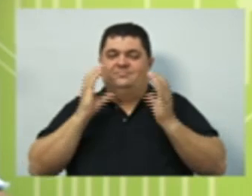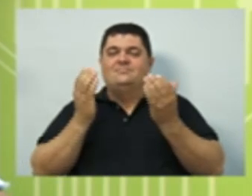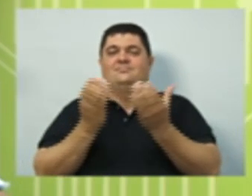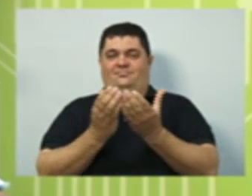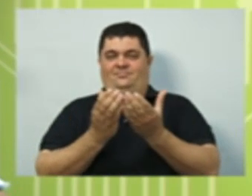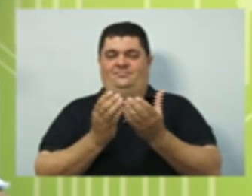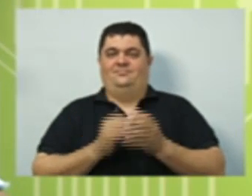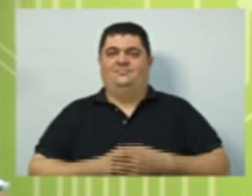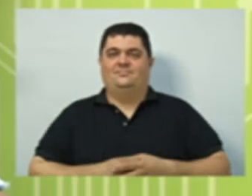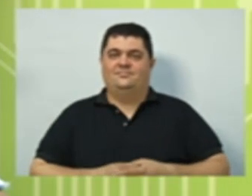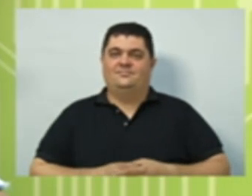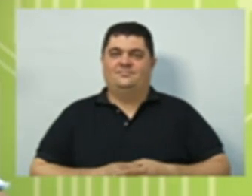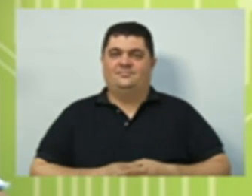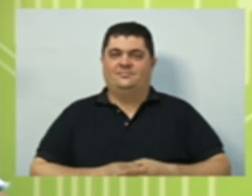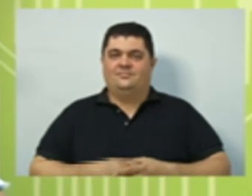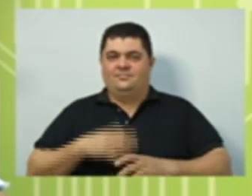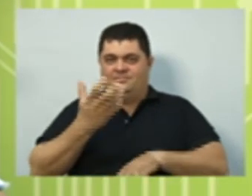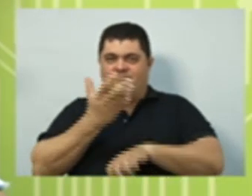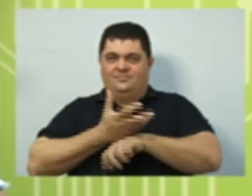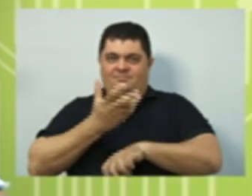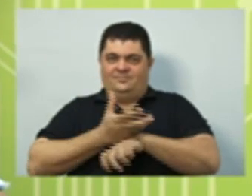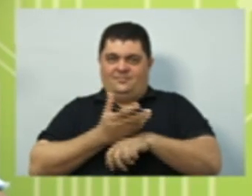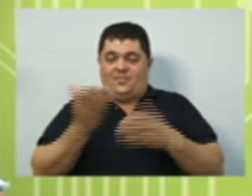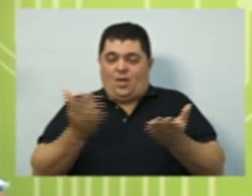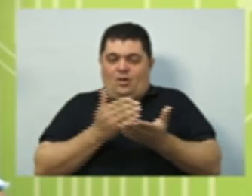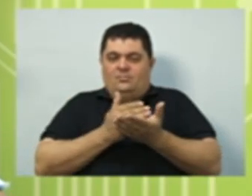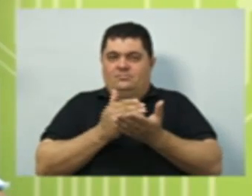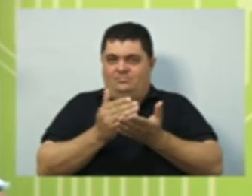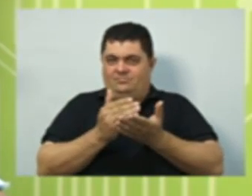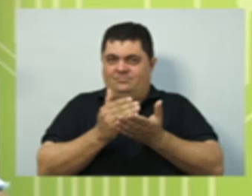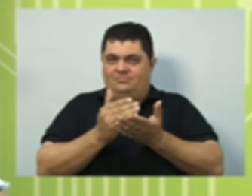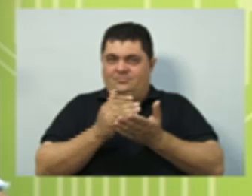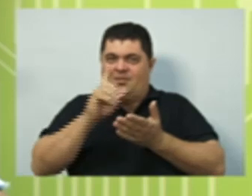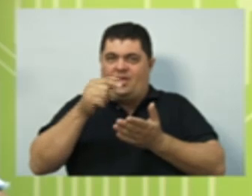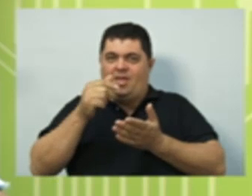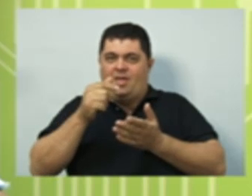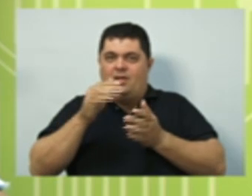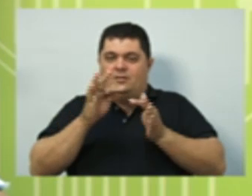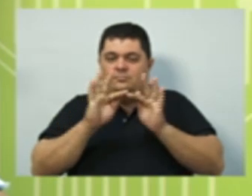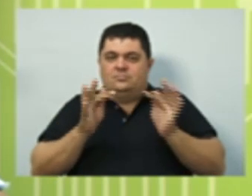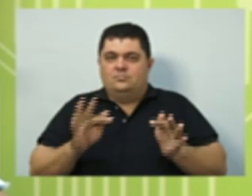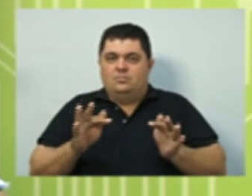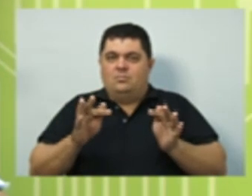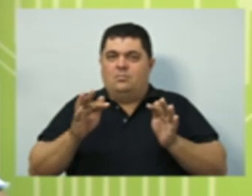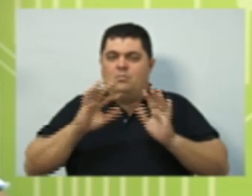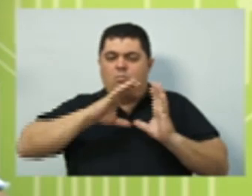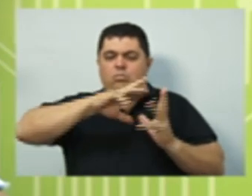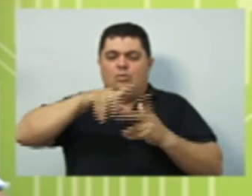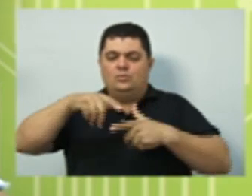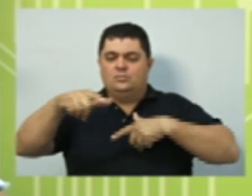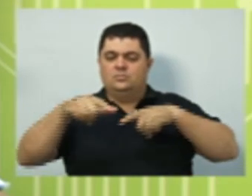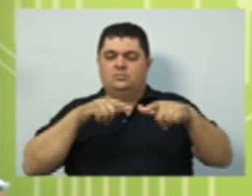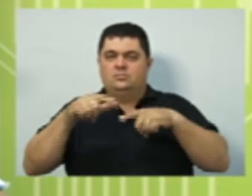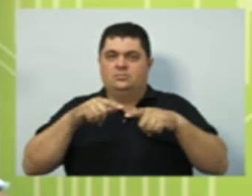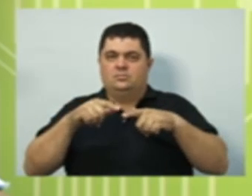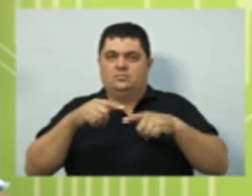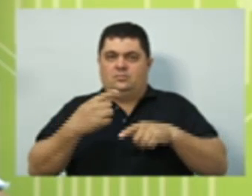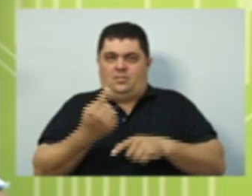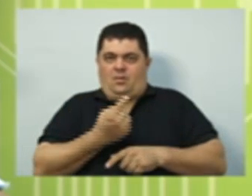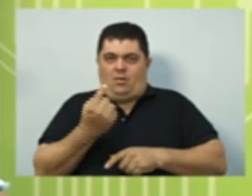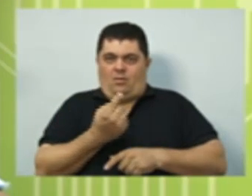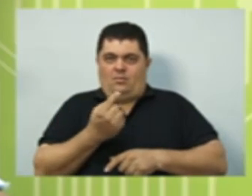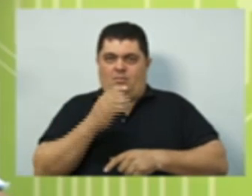cooperativismo. A disciplina que iremos trabalhar com vocês é Fundamentos do Mundo do Trabalho. Porque eu